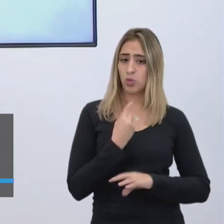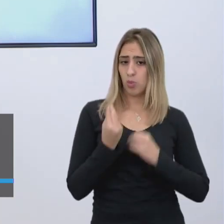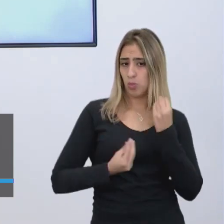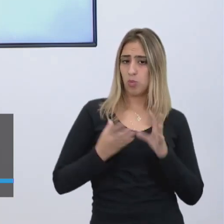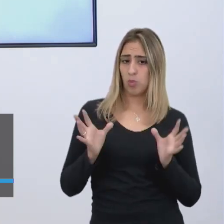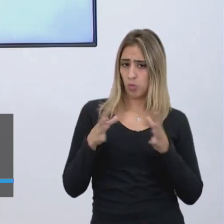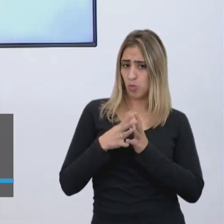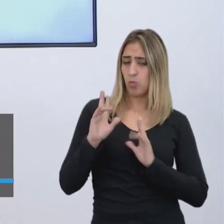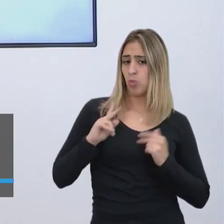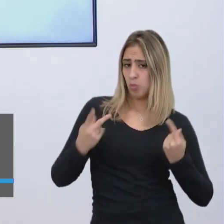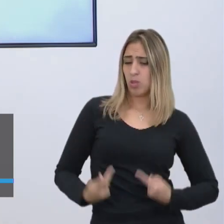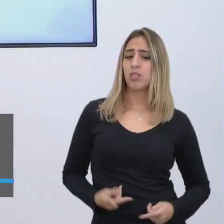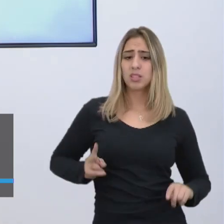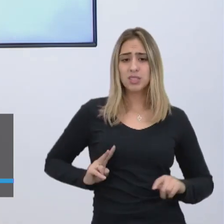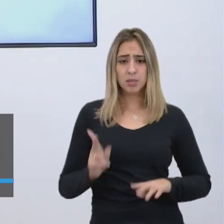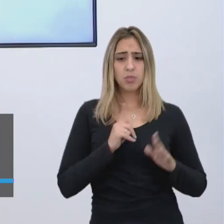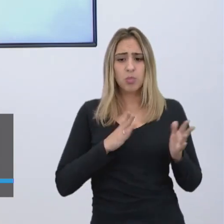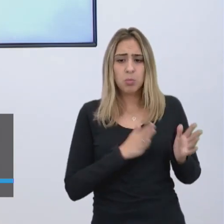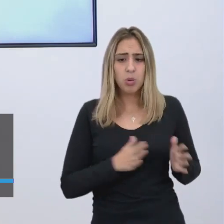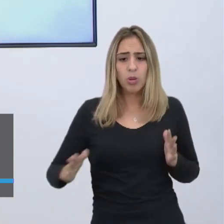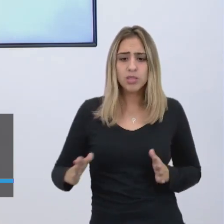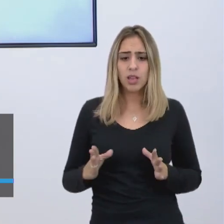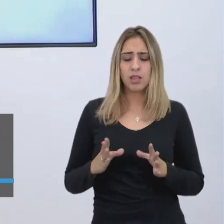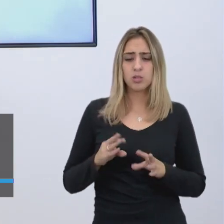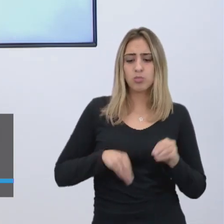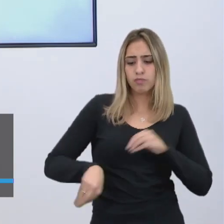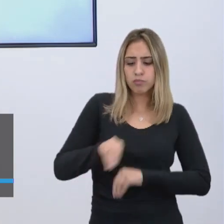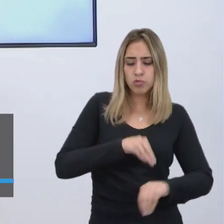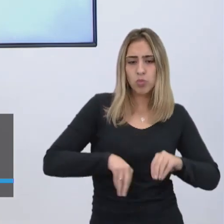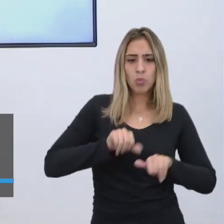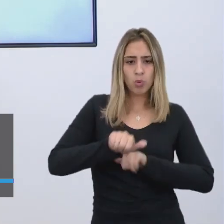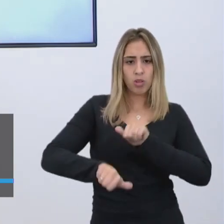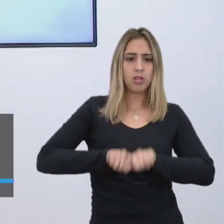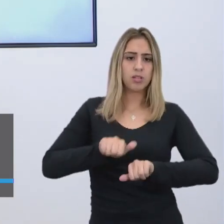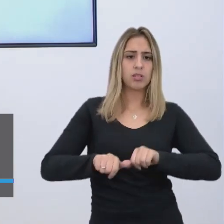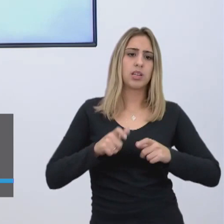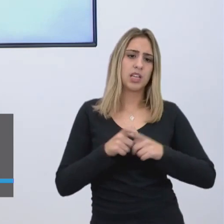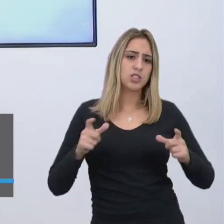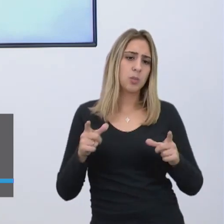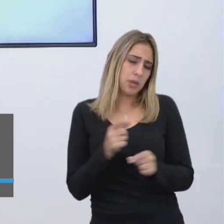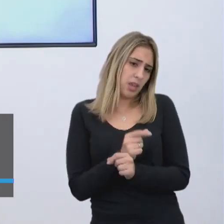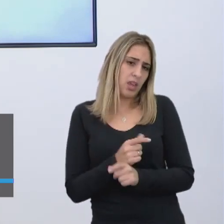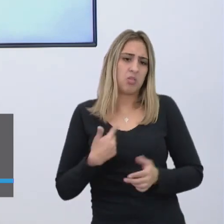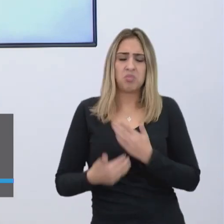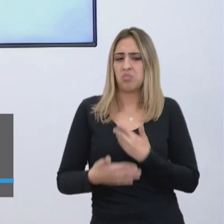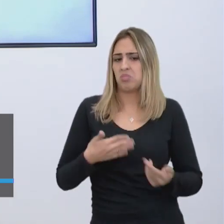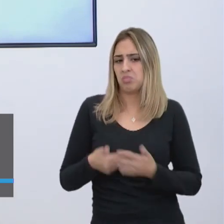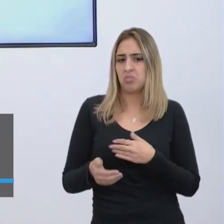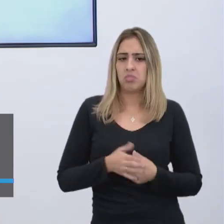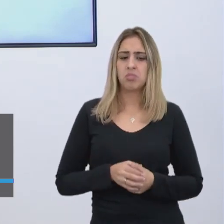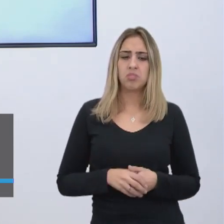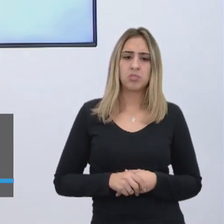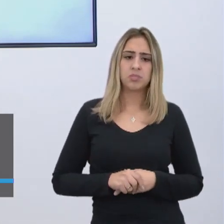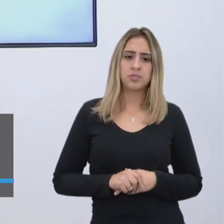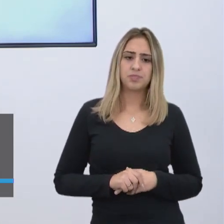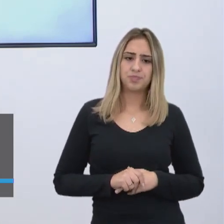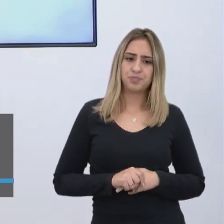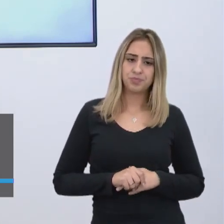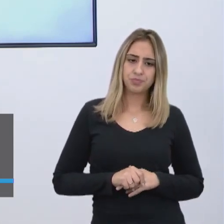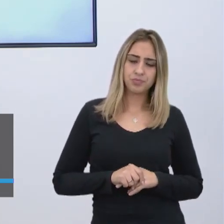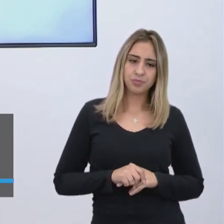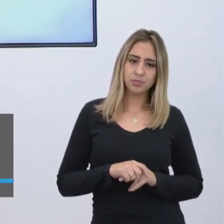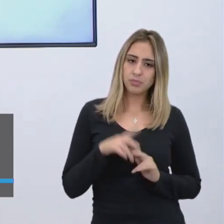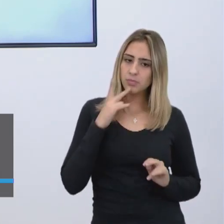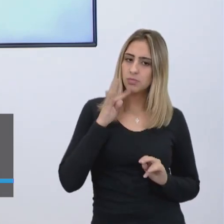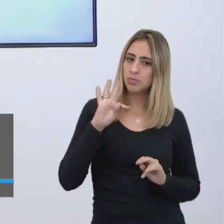humano, sempre estamos num processo de migração, né? Grande ou pequeno. Eu acho que aliás, mentira, eu falei isso na aula do